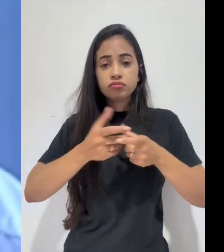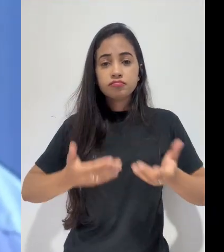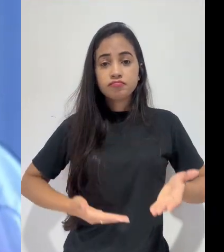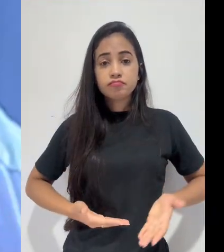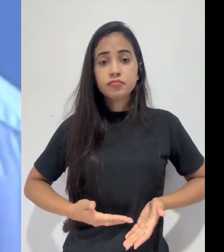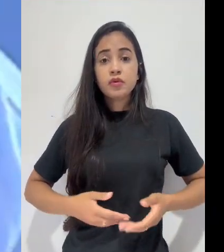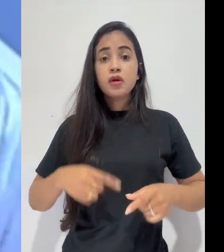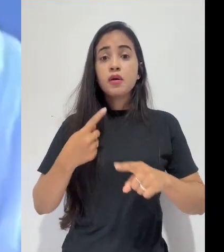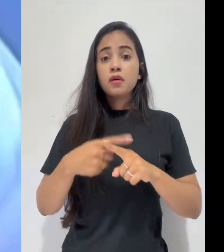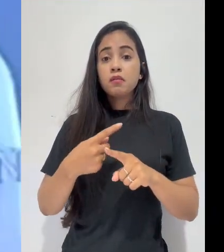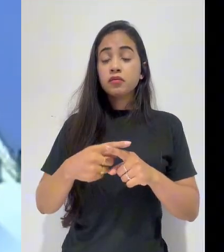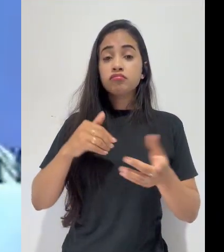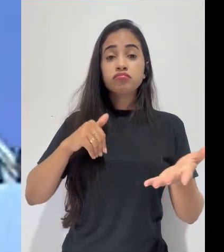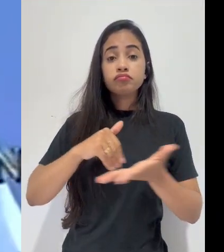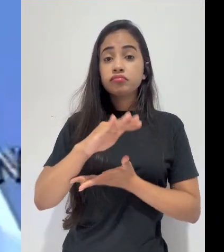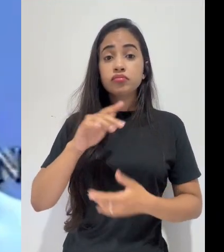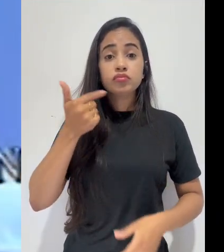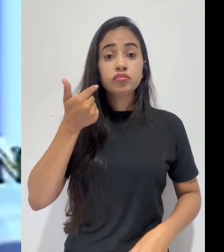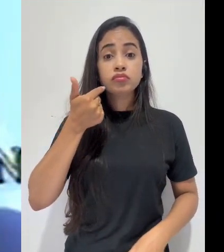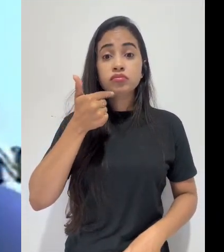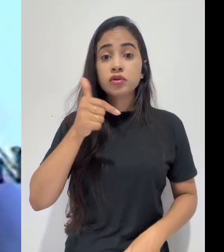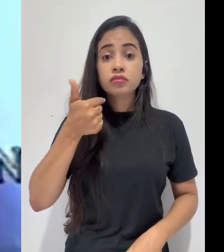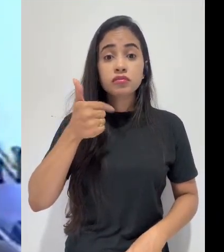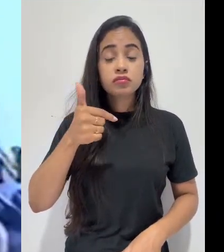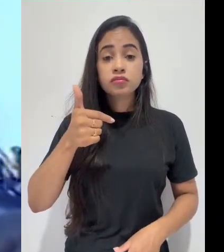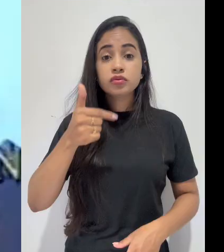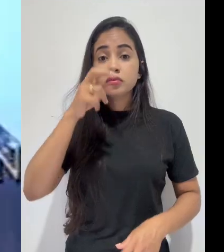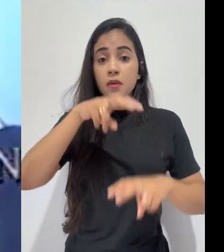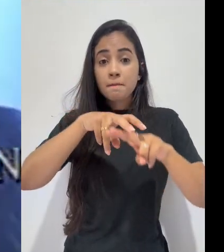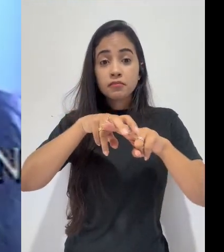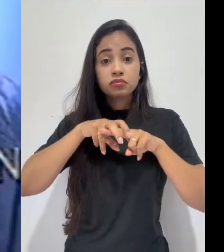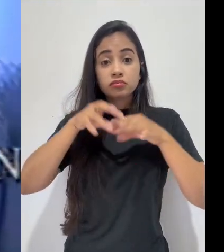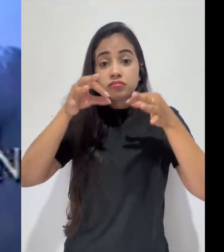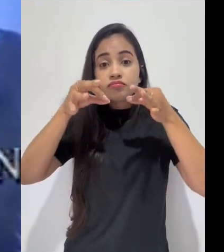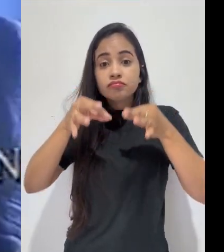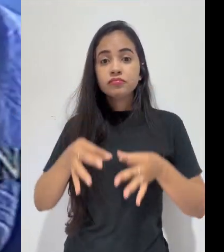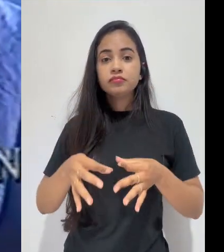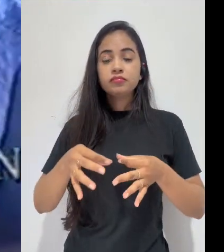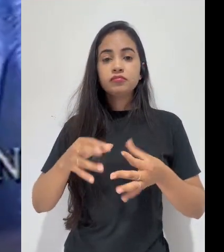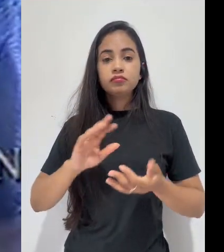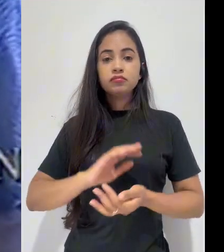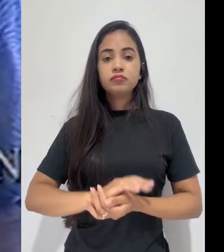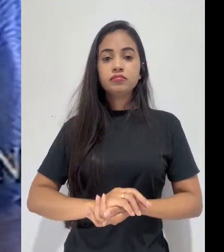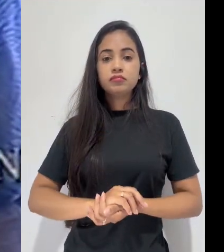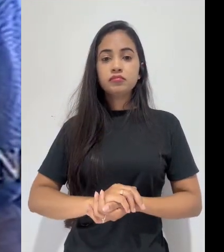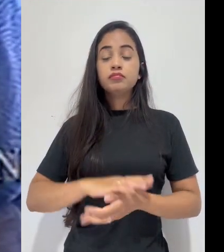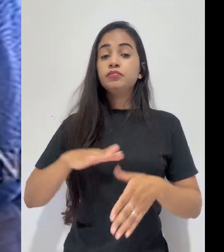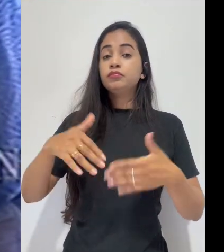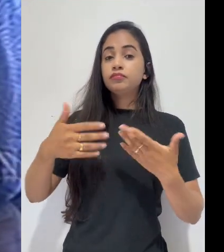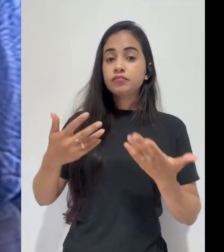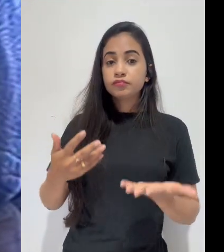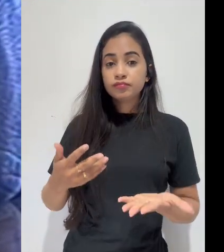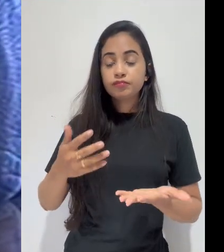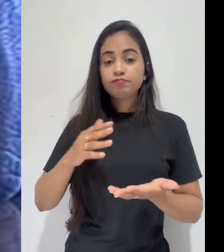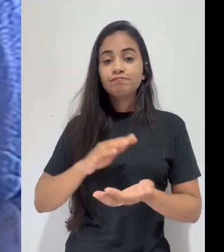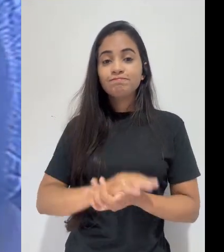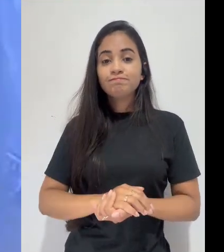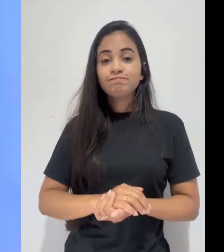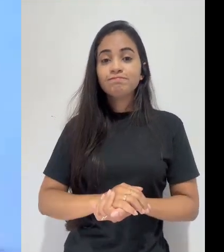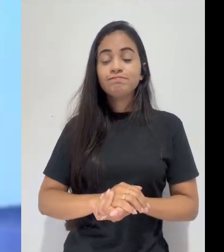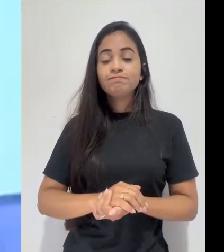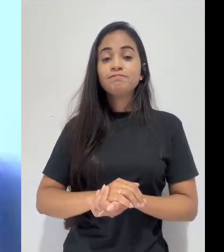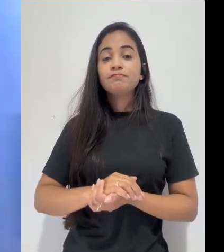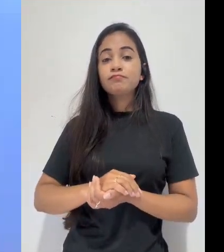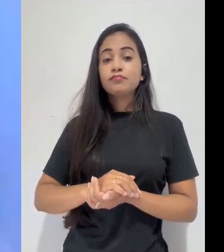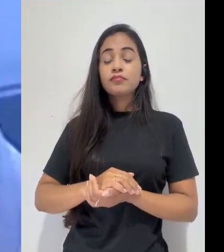despedida sem justa causa é um ato potestativo do empregador, o qual independe de qualquer motivação. Sendo assim,